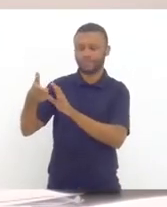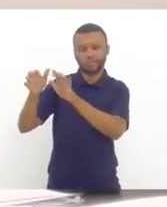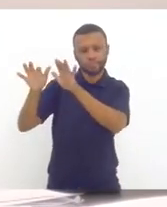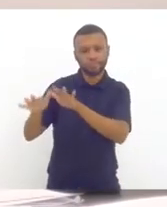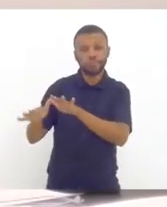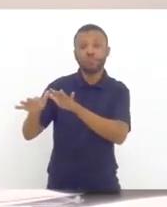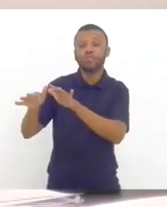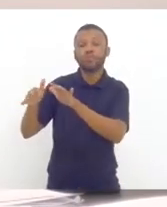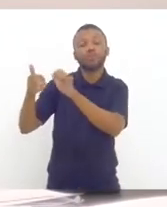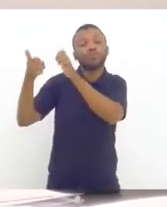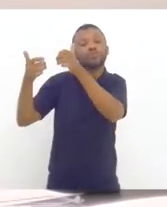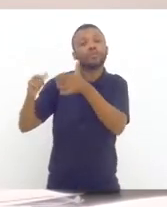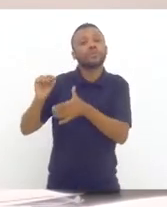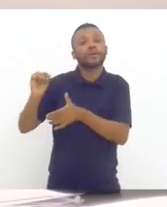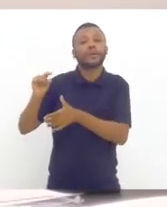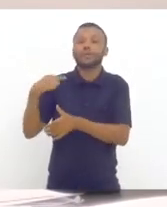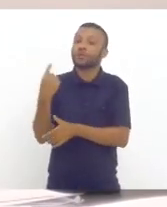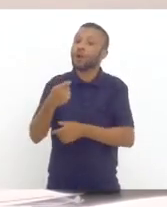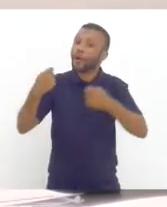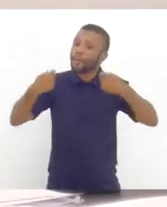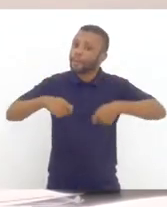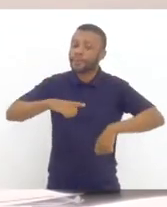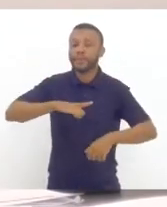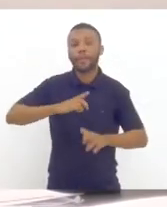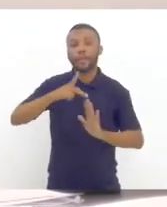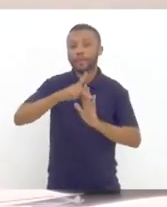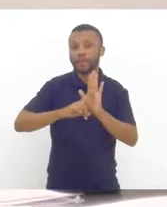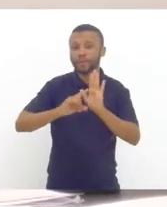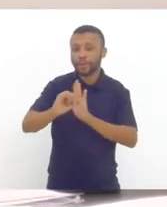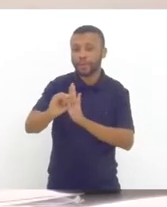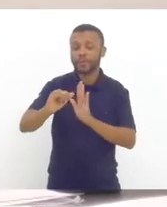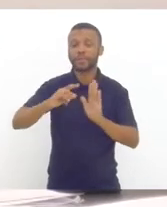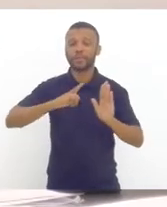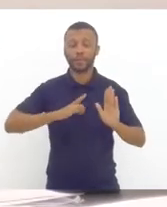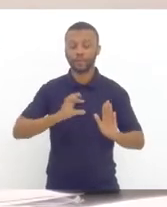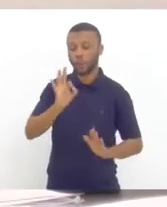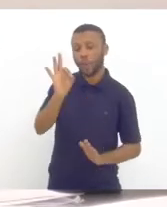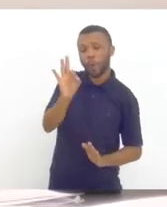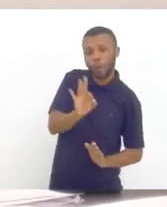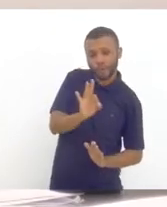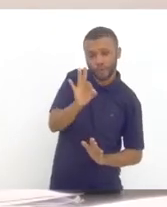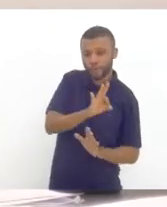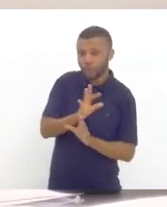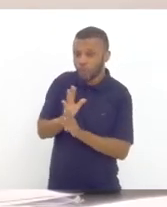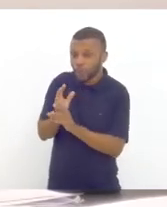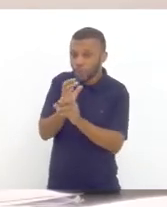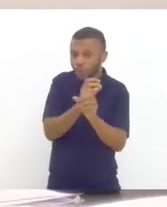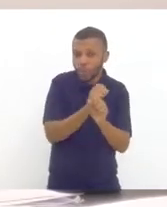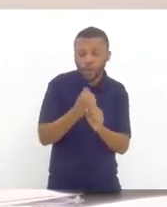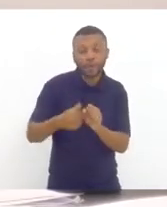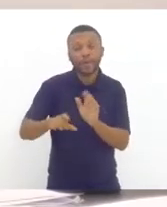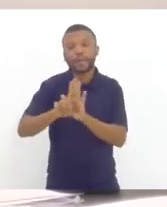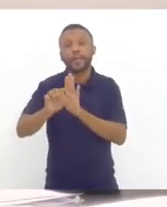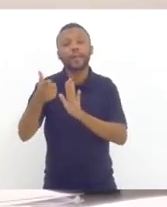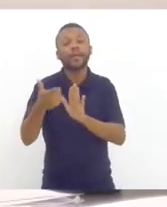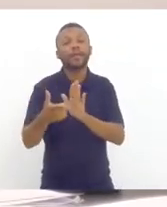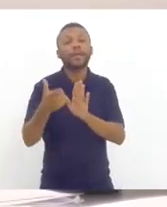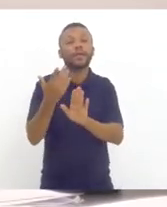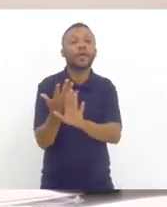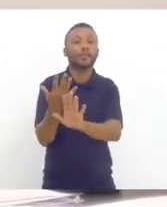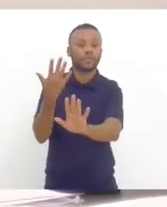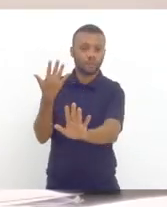que ter um projeto de lei mantido os coeficientes da lei anterior. Então, estamos fazendo